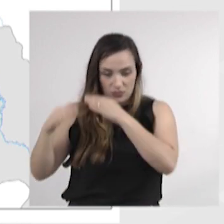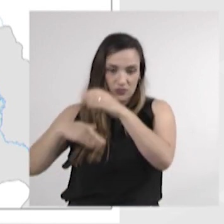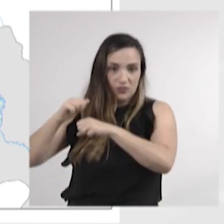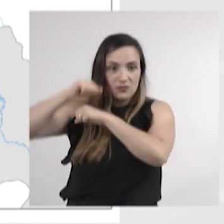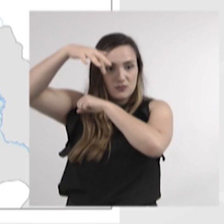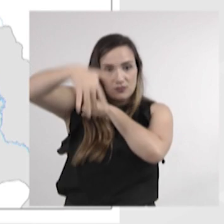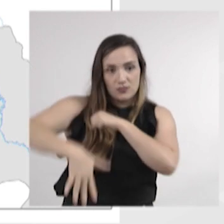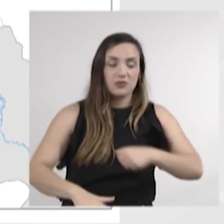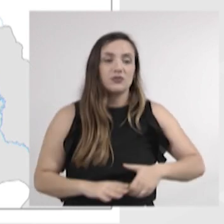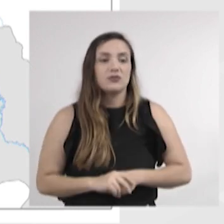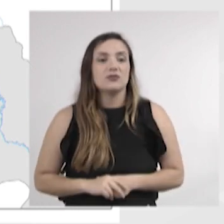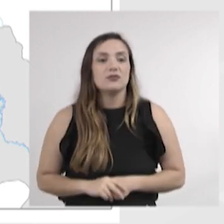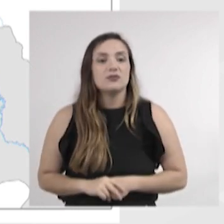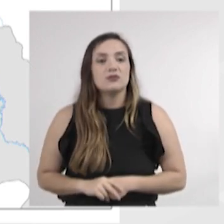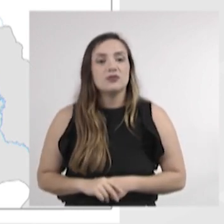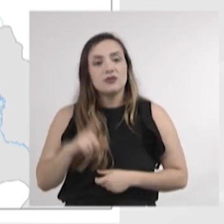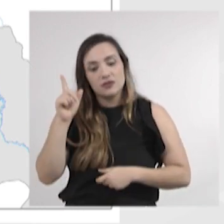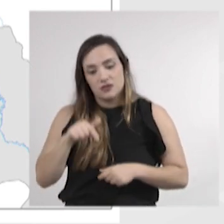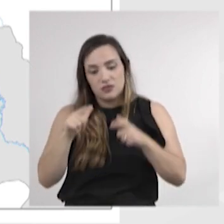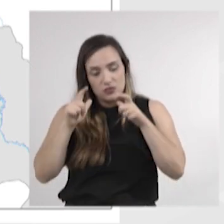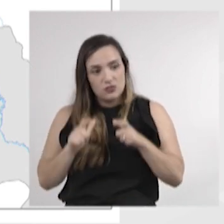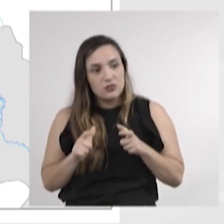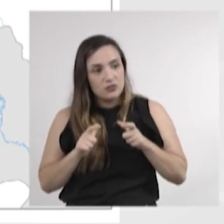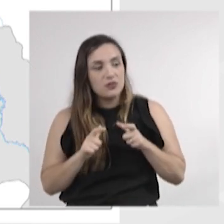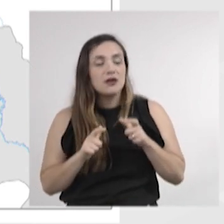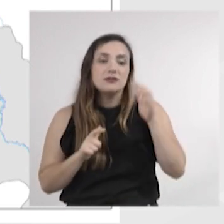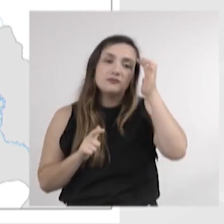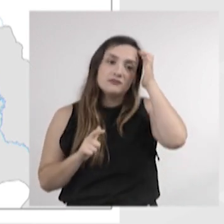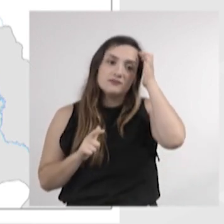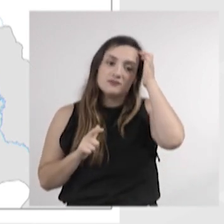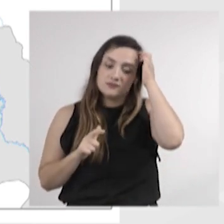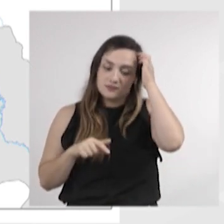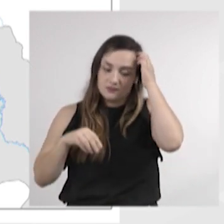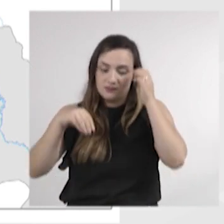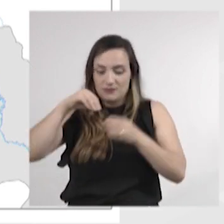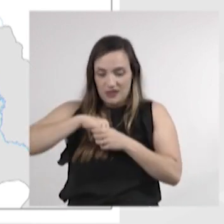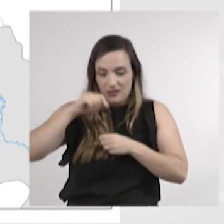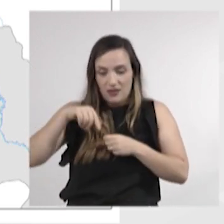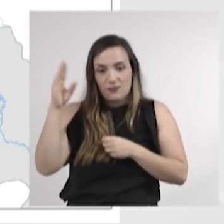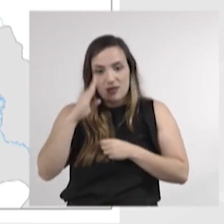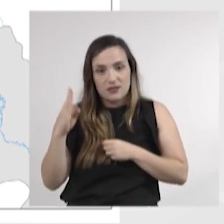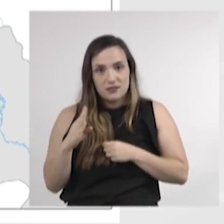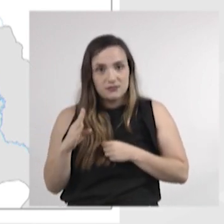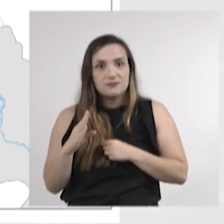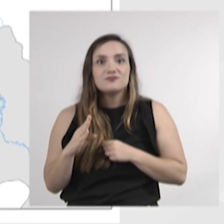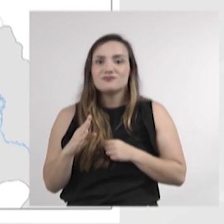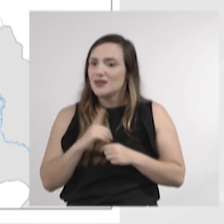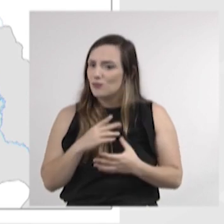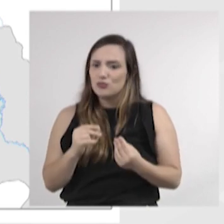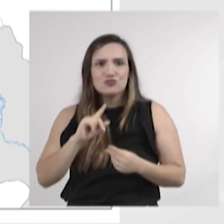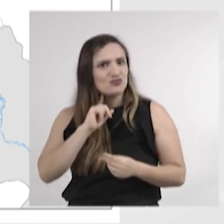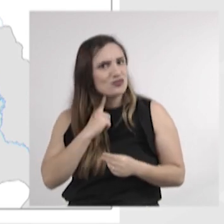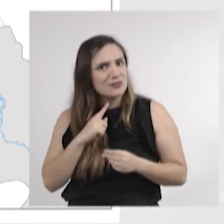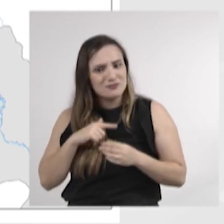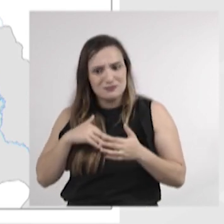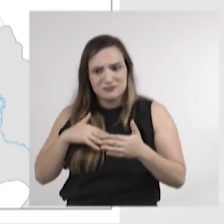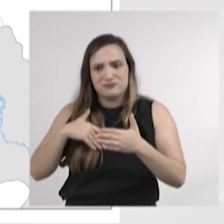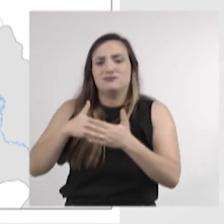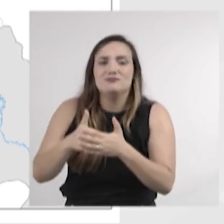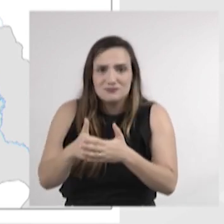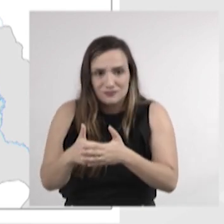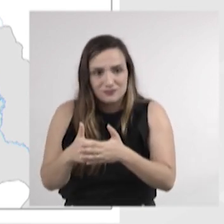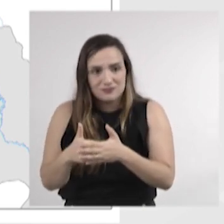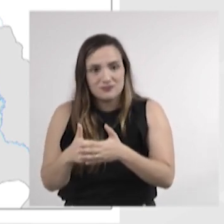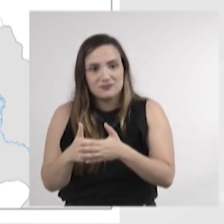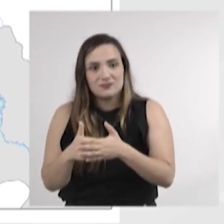ali, ó, na nossa área de drenagem incremental, tá? No nosso quintal e também no que está a montante. Então, é como se o sedimento que sai